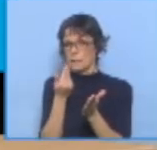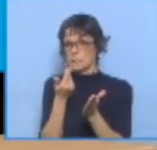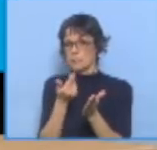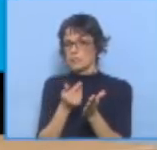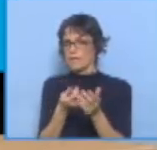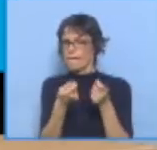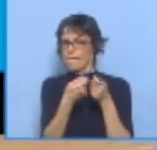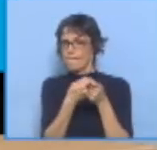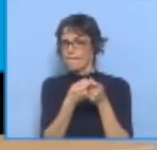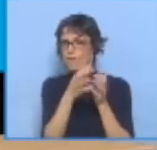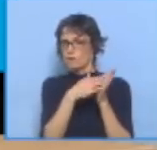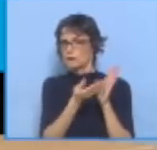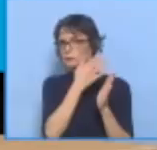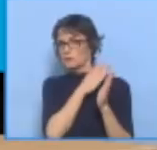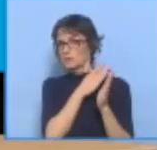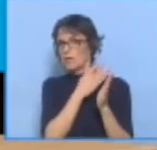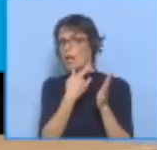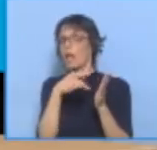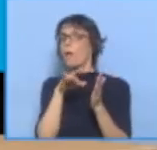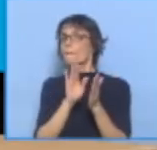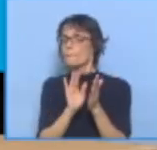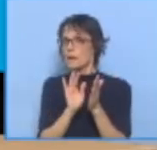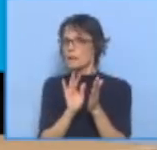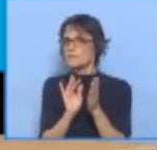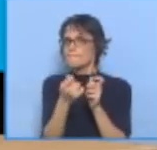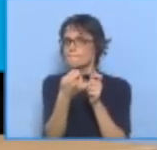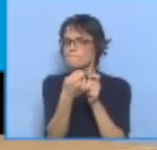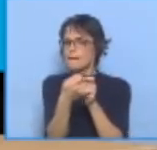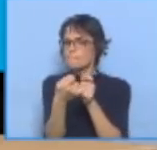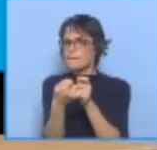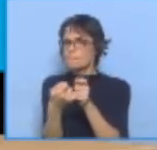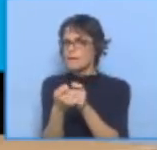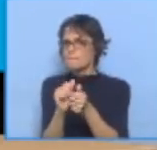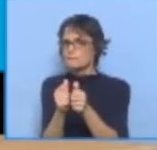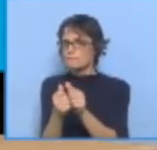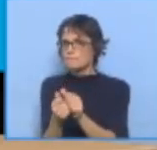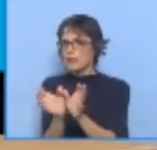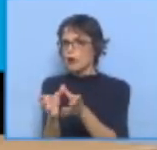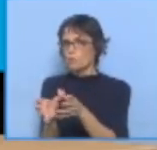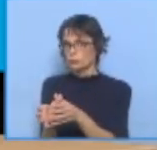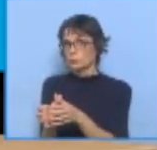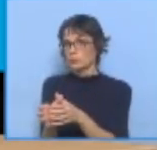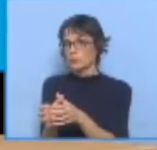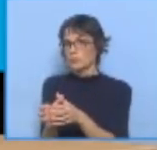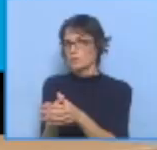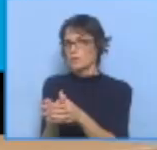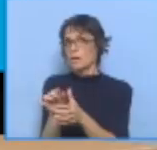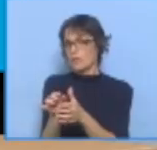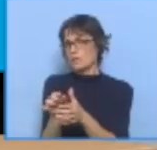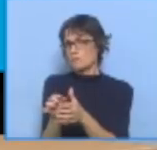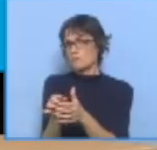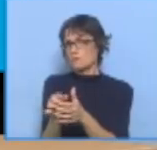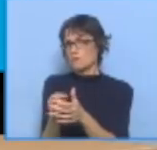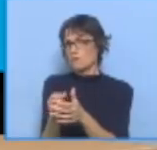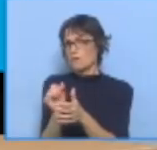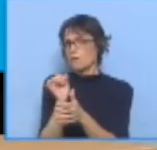original, mas que não proíbe, dada esta história da adaptação do Pai Nosso às comunidades, não proíbe de maneira nenhuma que